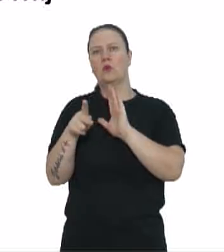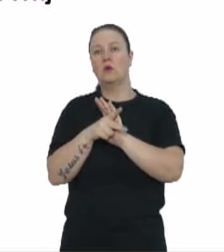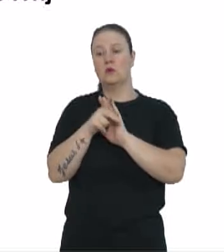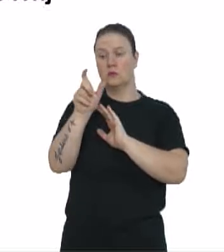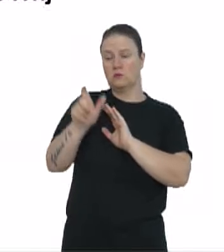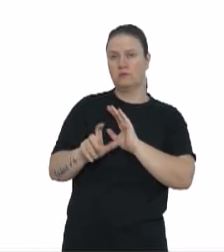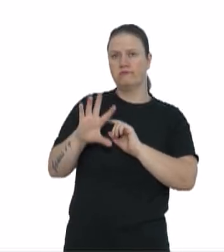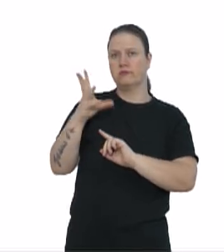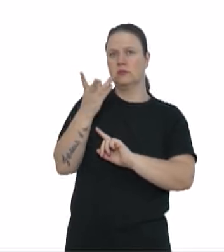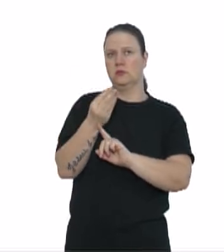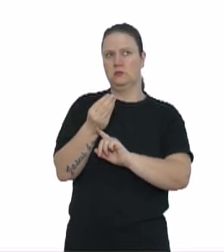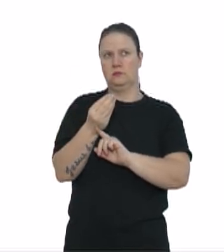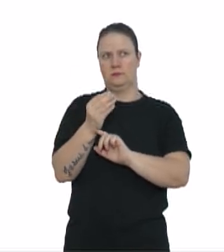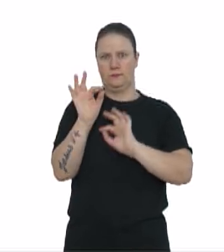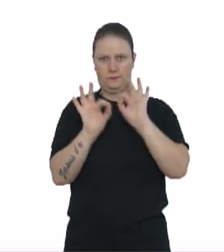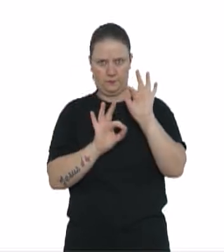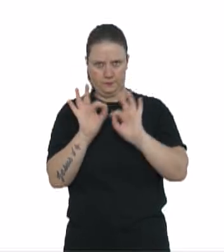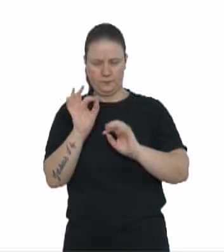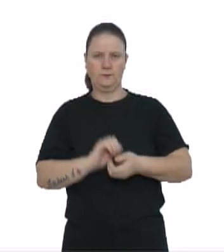também.